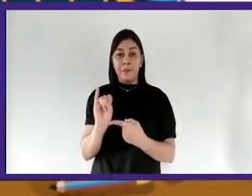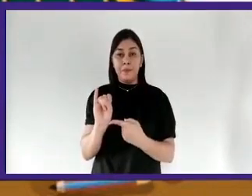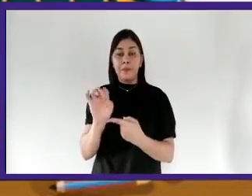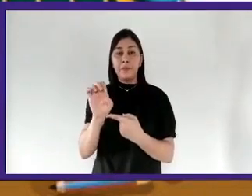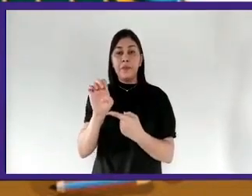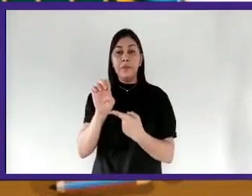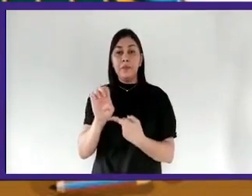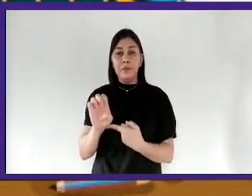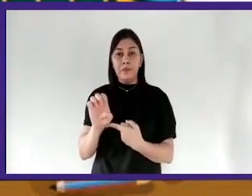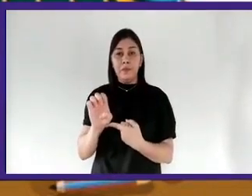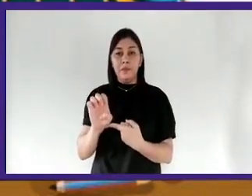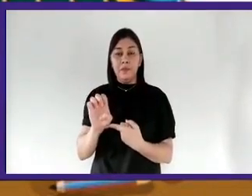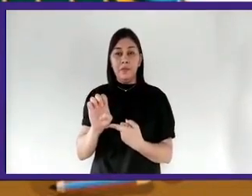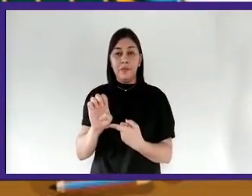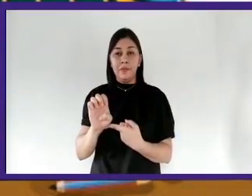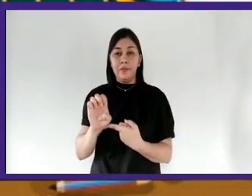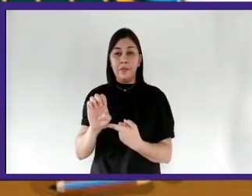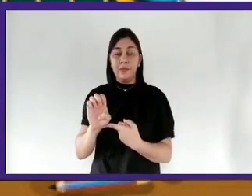E,